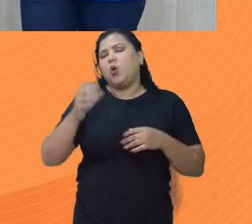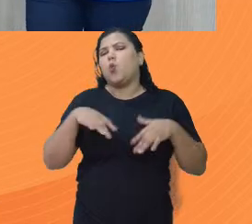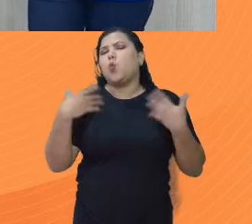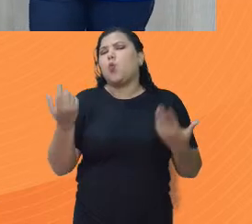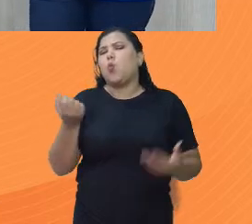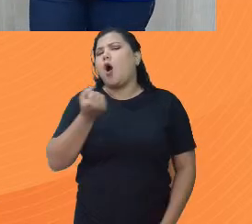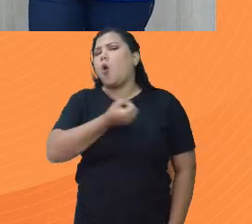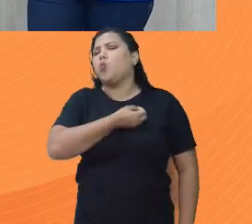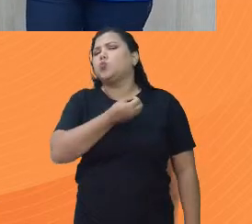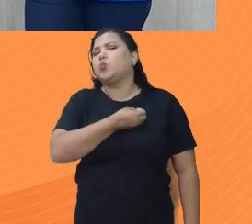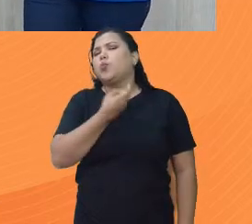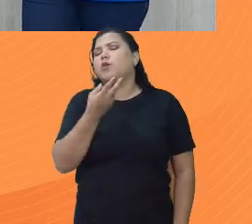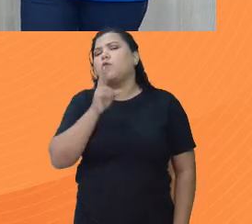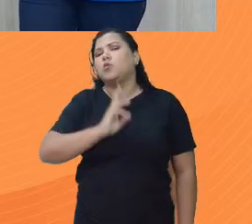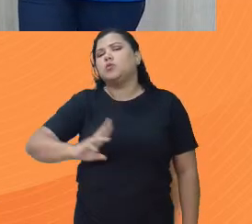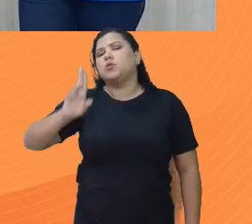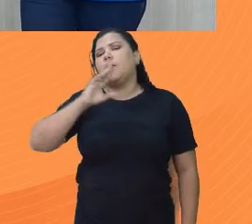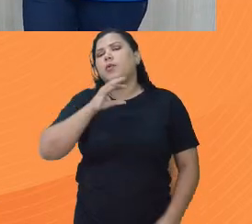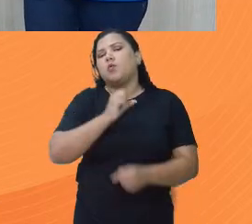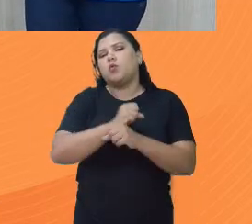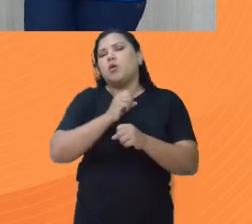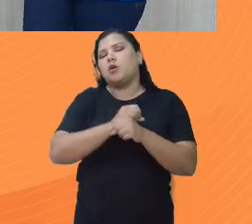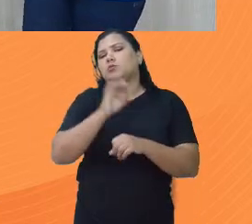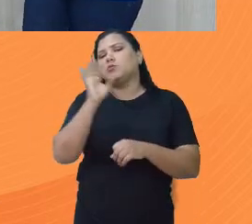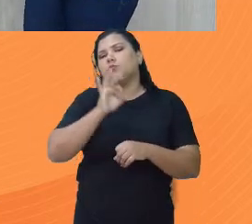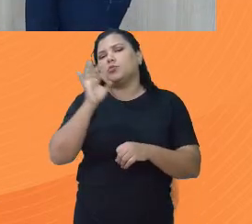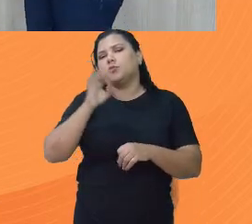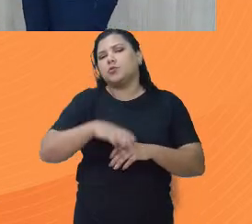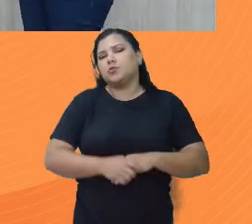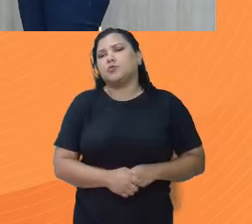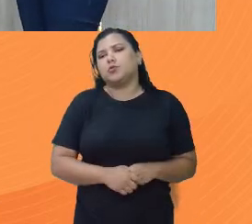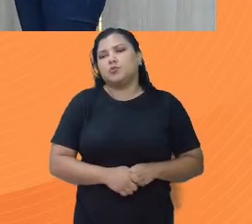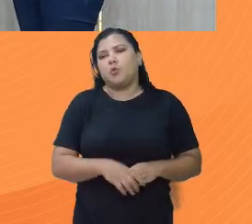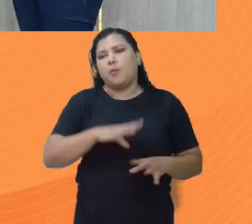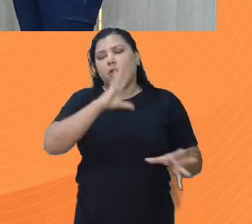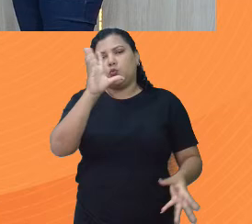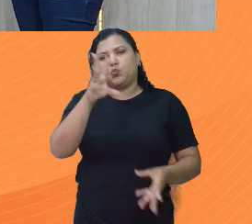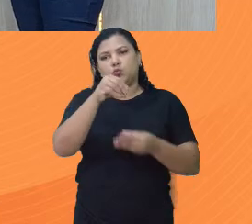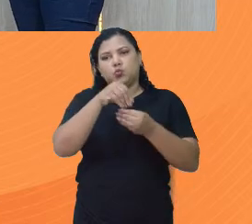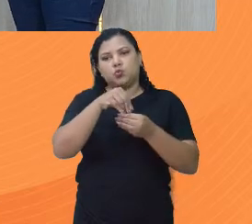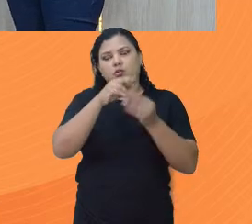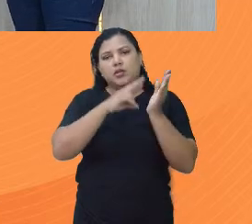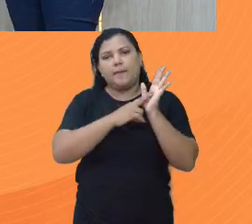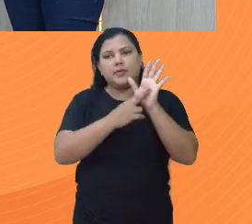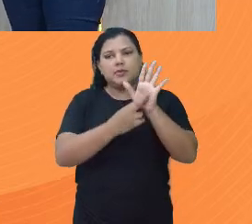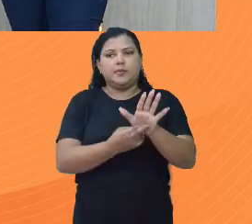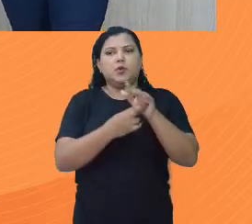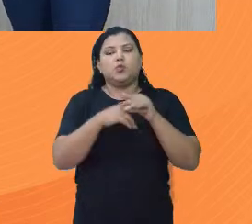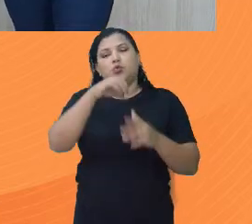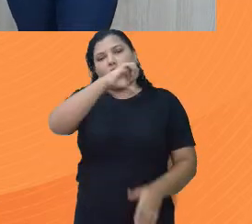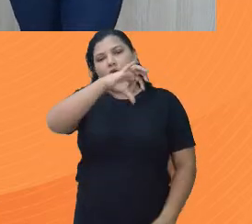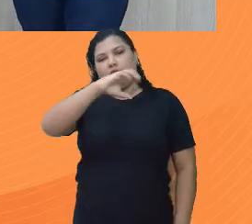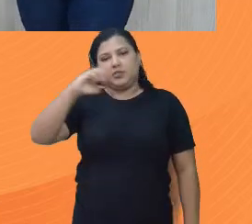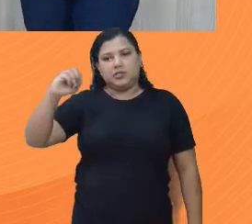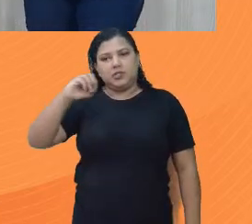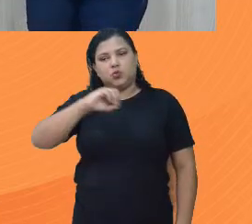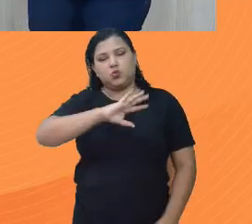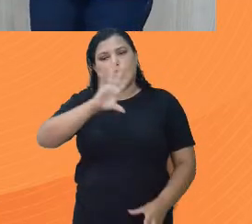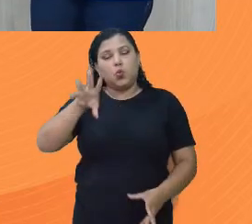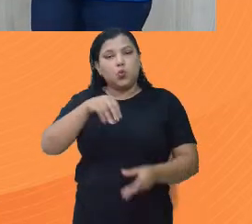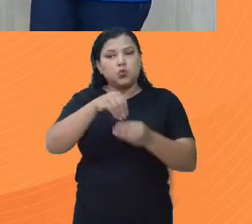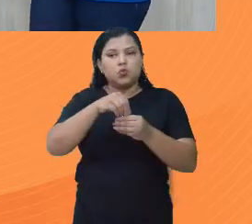número que eu estou utilizando para calcular essa porcentagem, tá bom? O meu inteiro aqui está sendo representado pelo 900, o nosso todo,